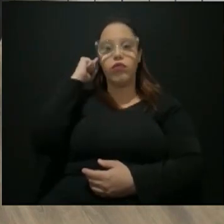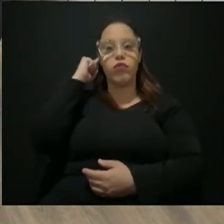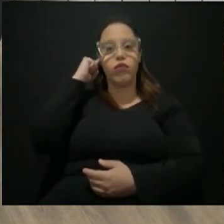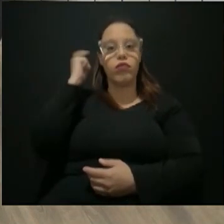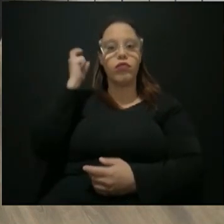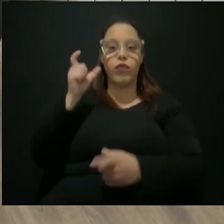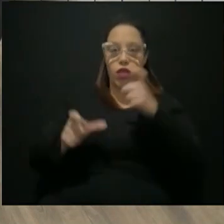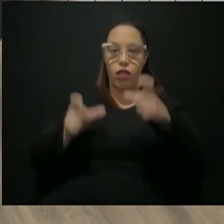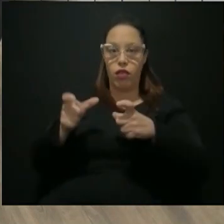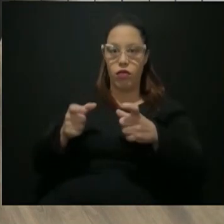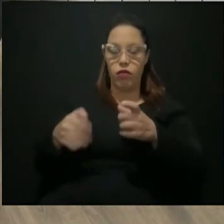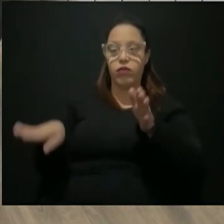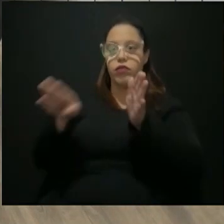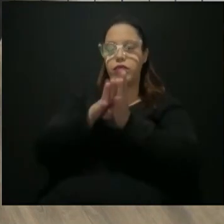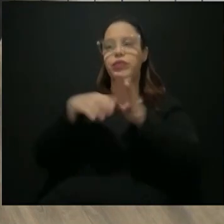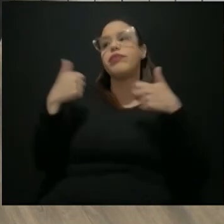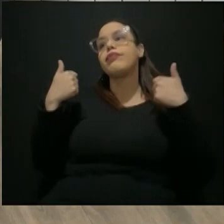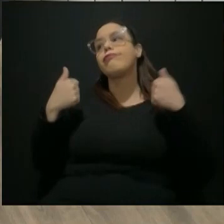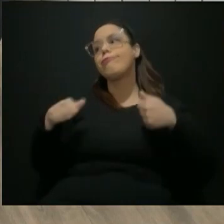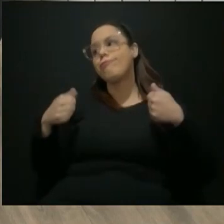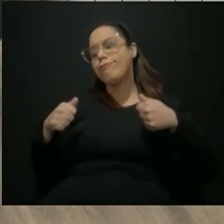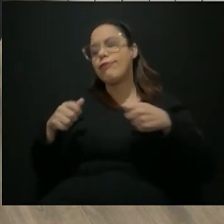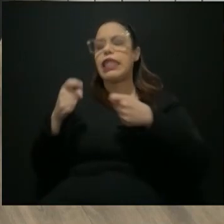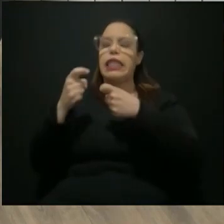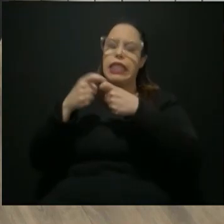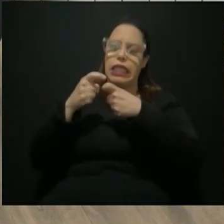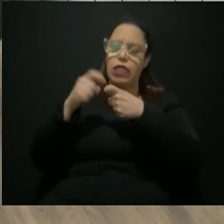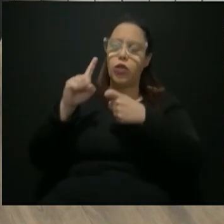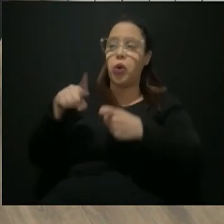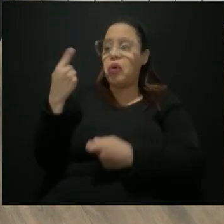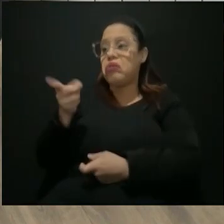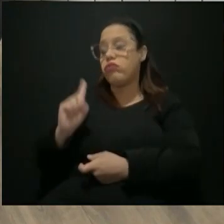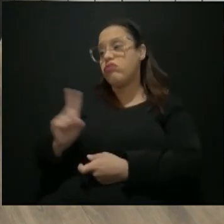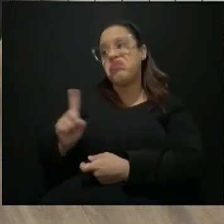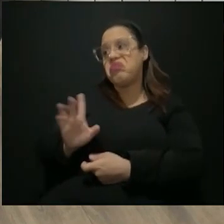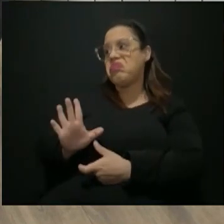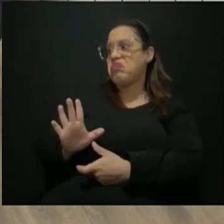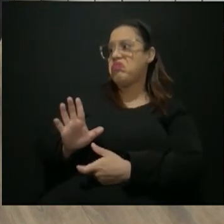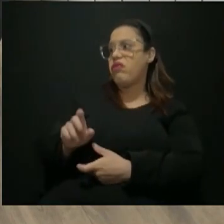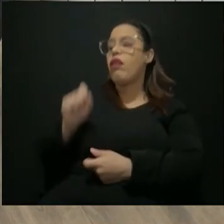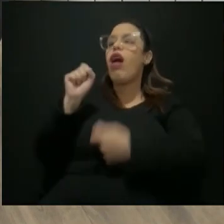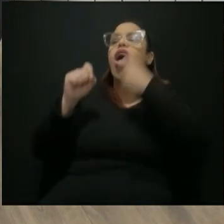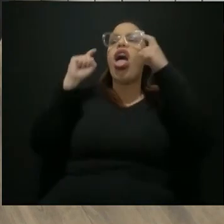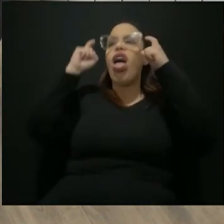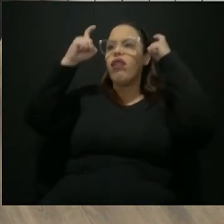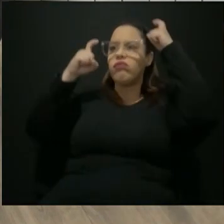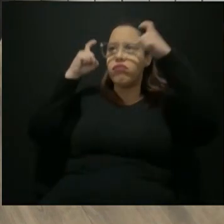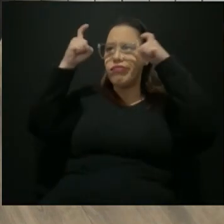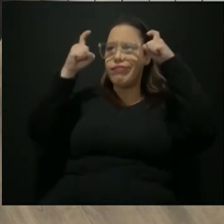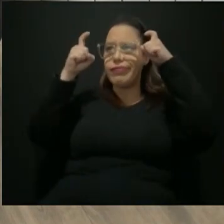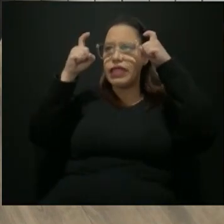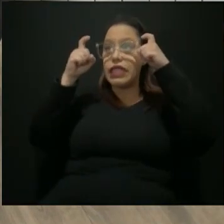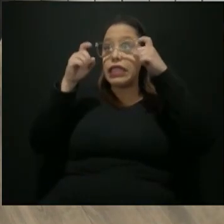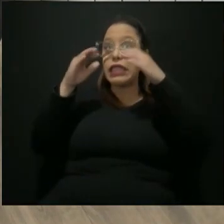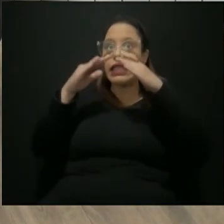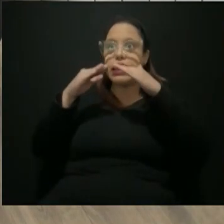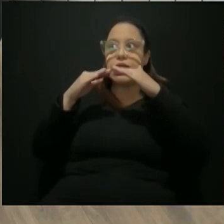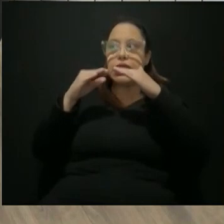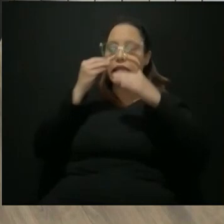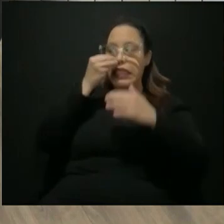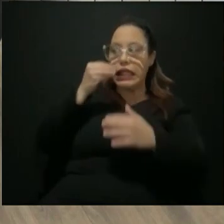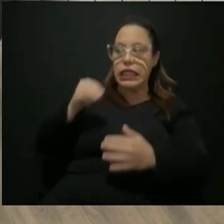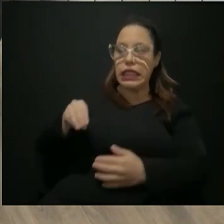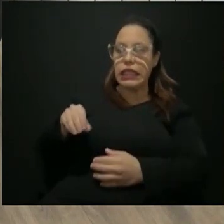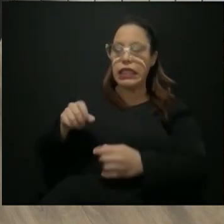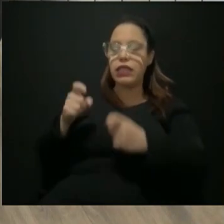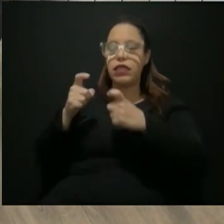alguns vão precisar ali do médico, outros não. Mas o que preocupa é esse déficit de médicos que se formam,